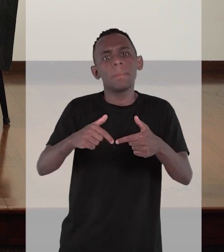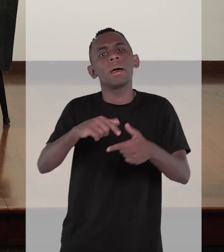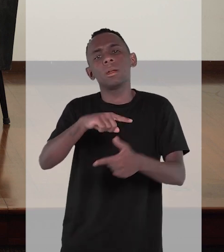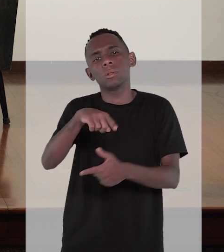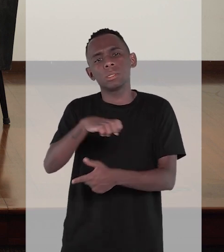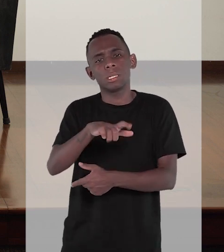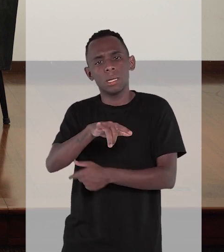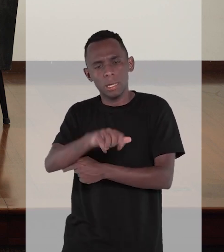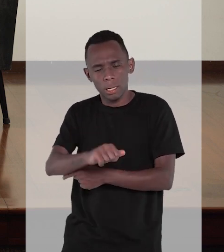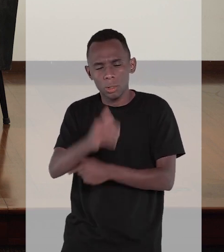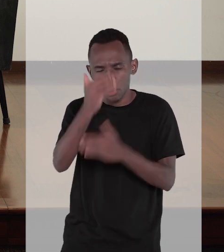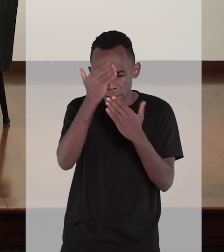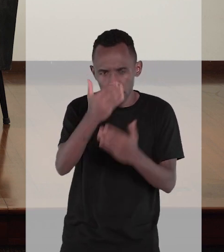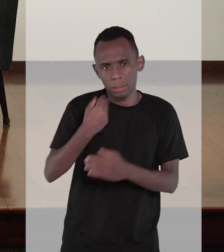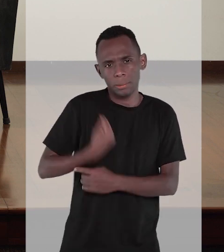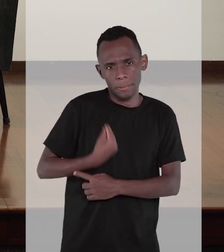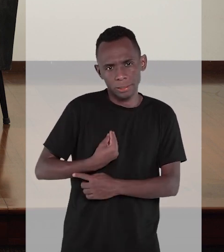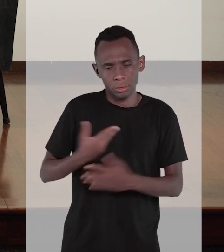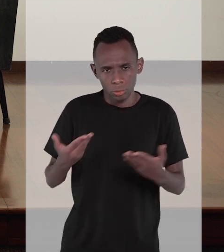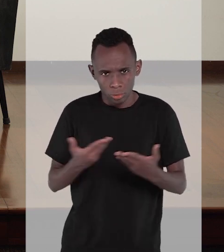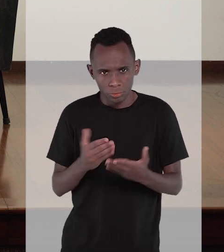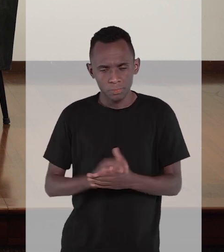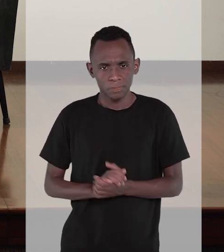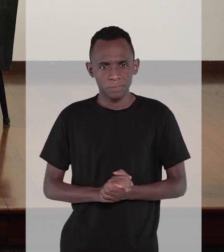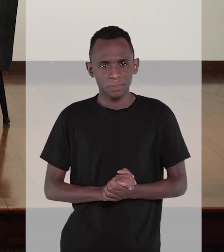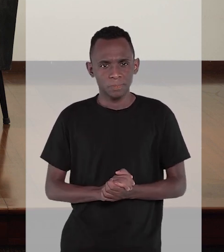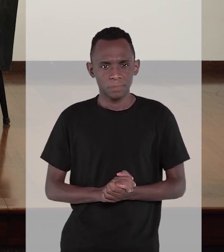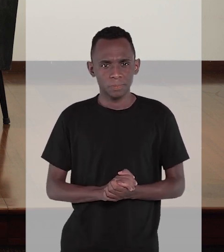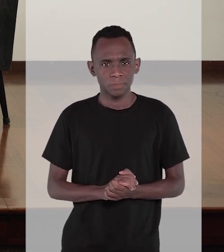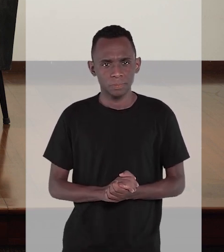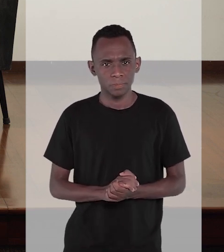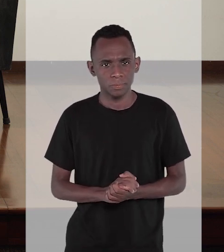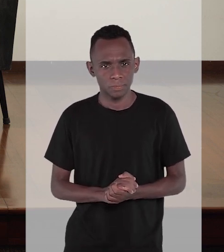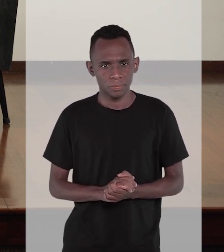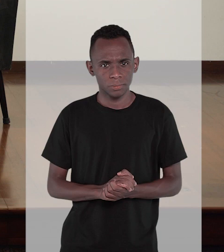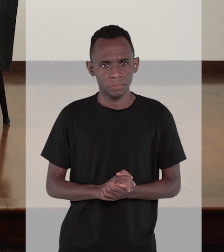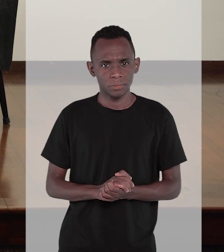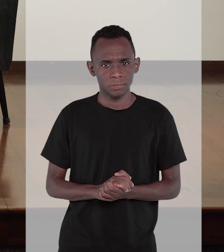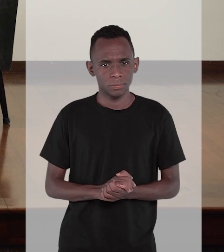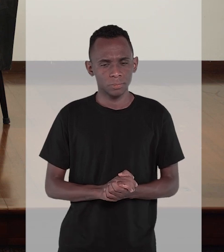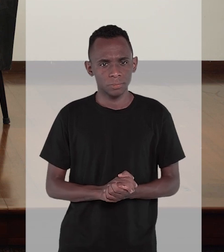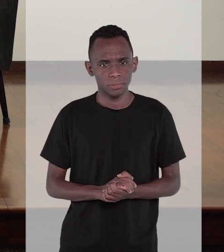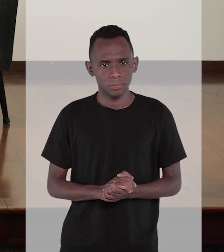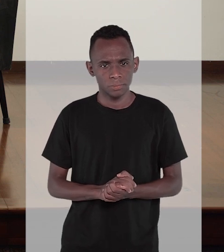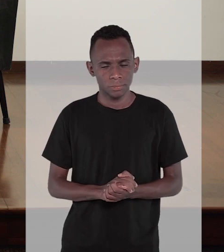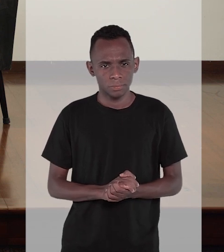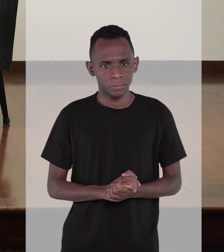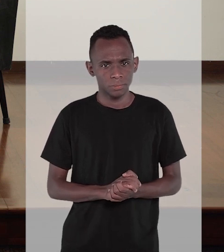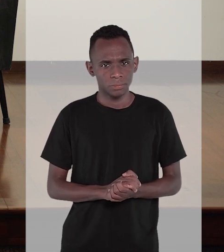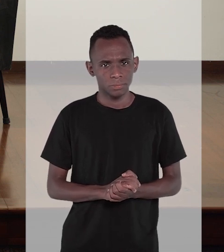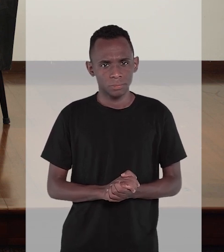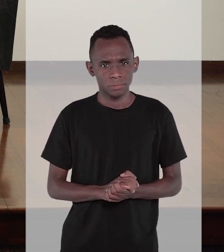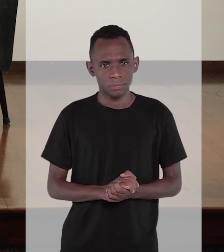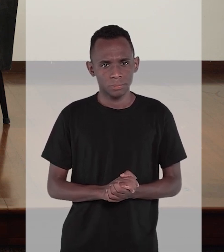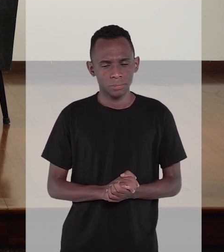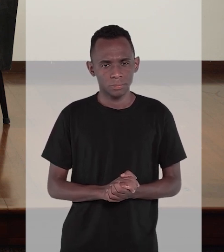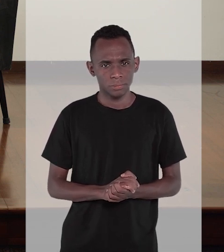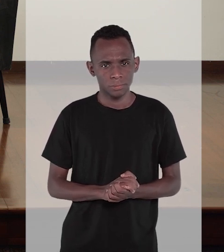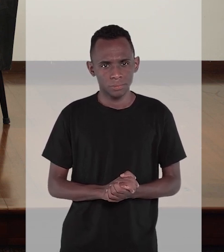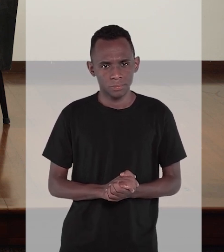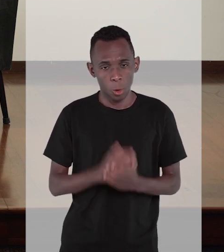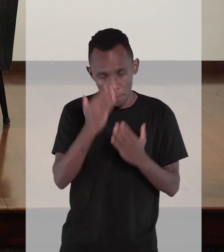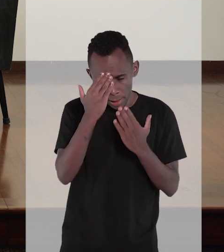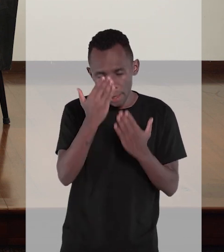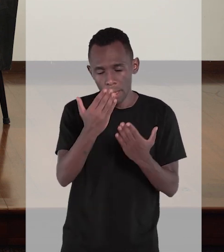acompanhado. Editora da Agir. Muito obrigado, viu? Agradece também a Márcia. Sim, também, né? Hein? Márcia